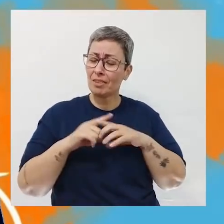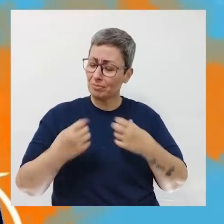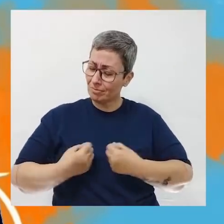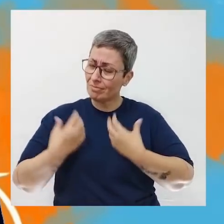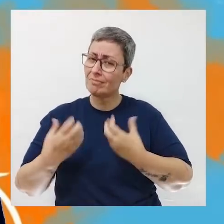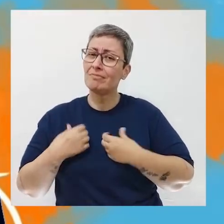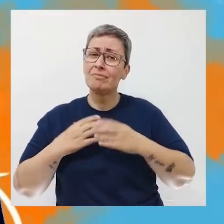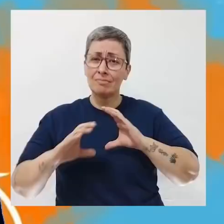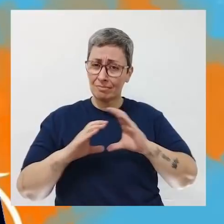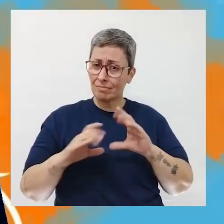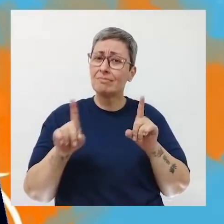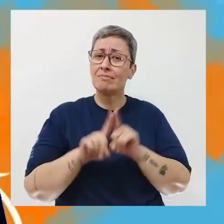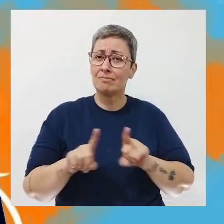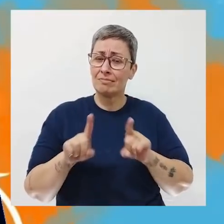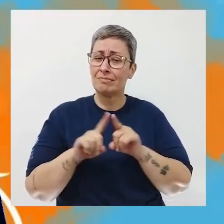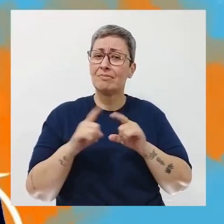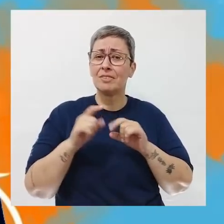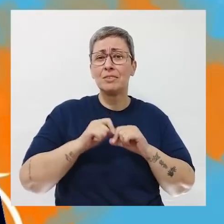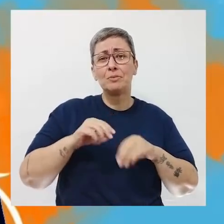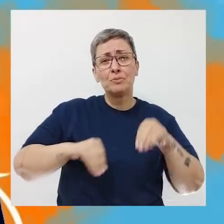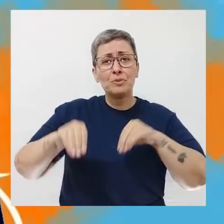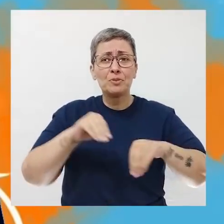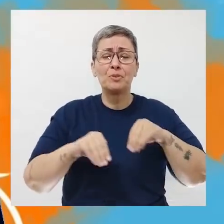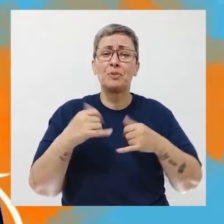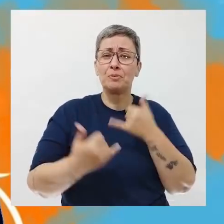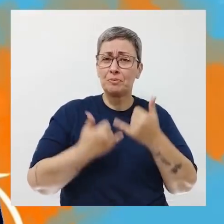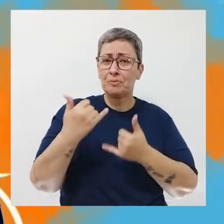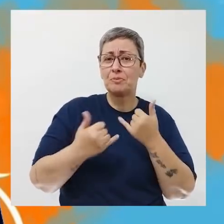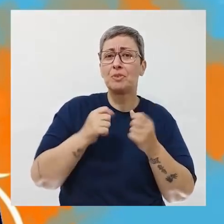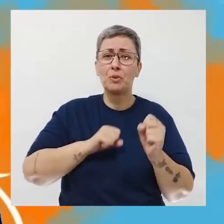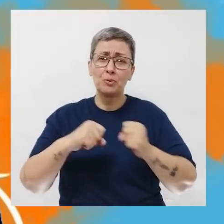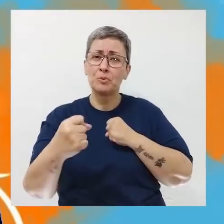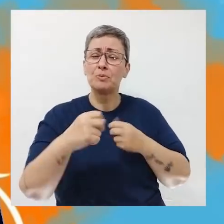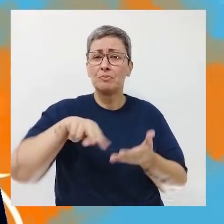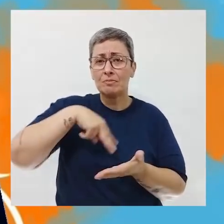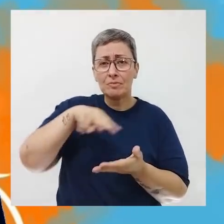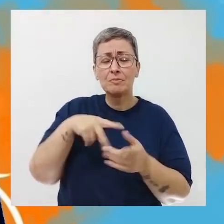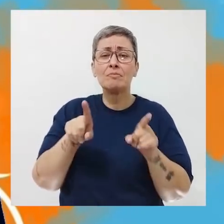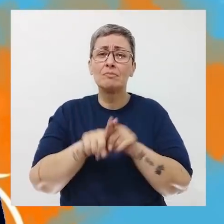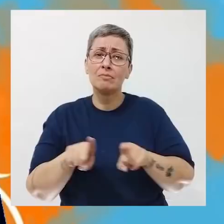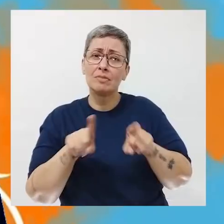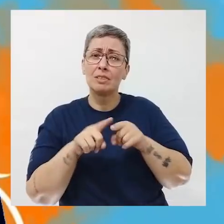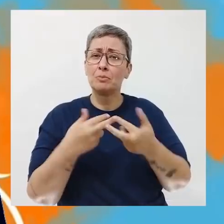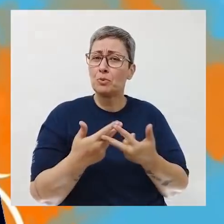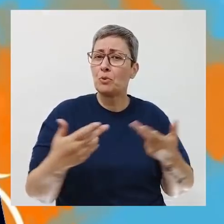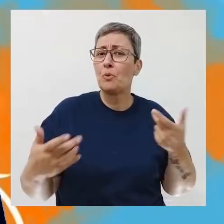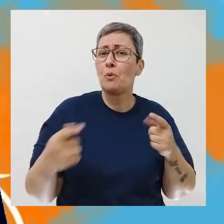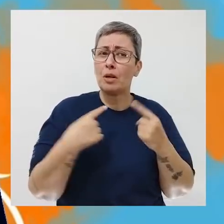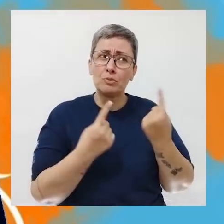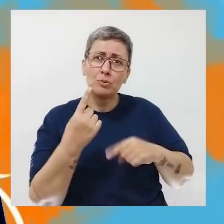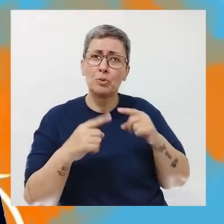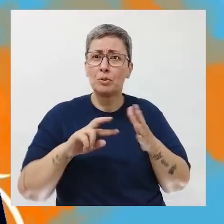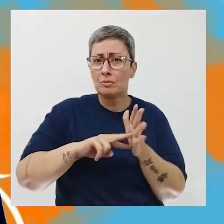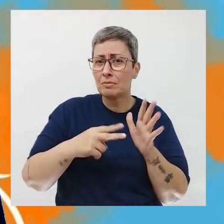gente se expressar e se comunicar, através dos jogos, brincadeiras, lutas e danças. Elas também estão cheias de códigos